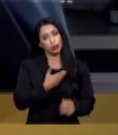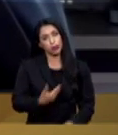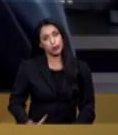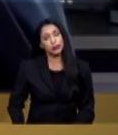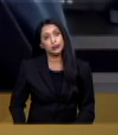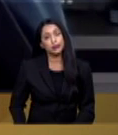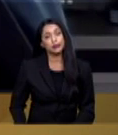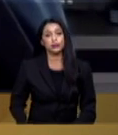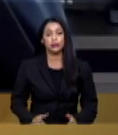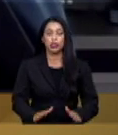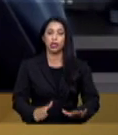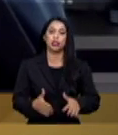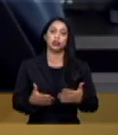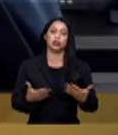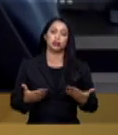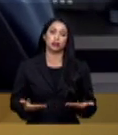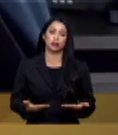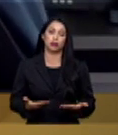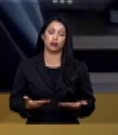público. Portanto,